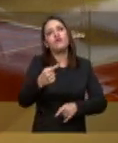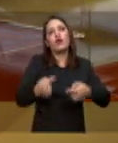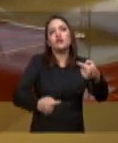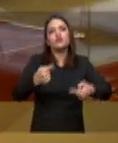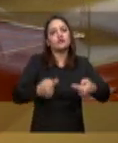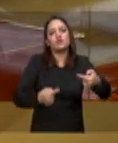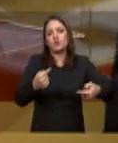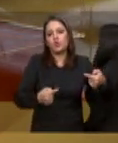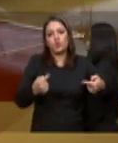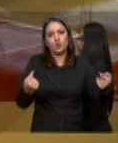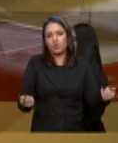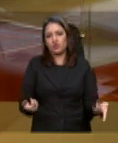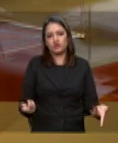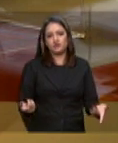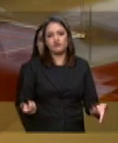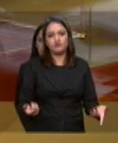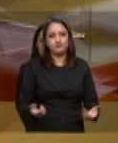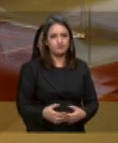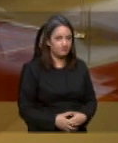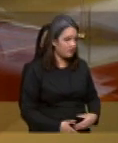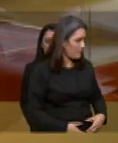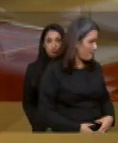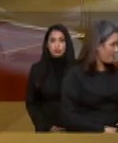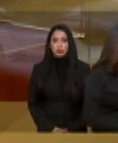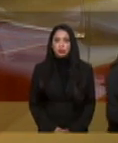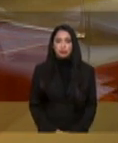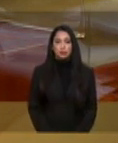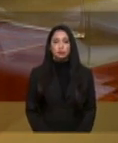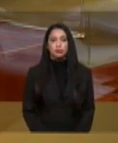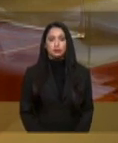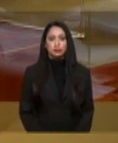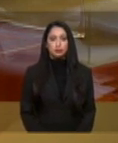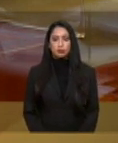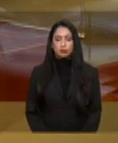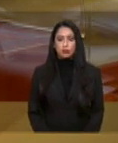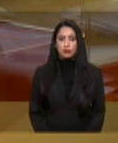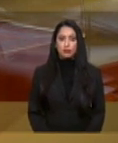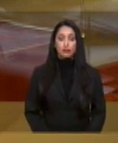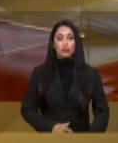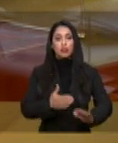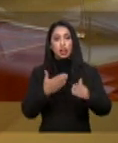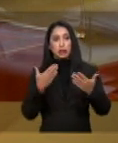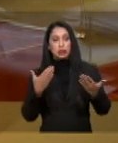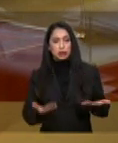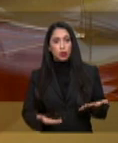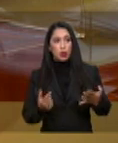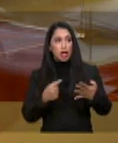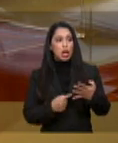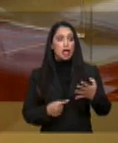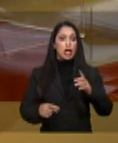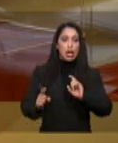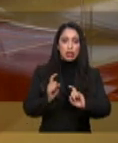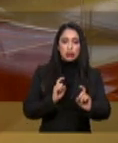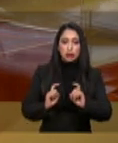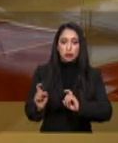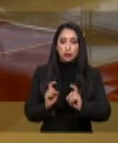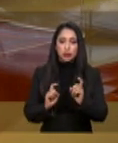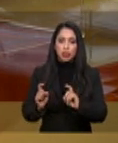repetição de indébito perante o fisco. Portanto, a instância administrativa, que